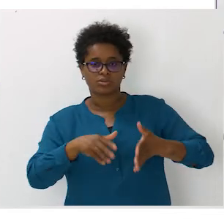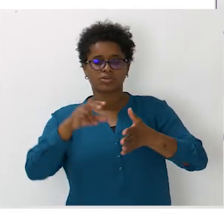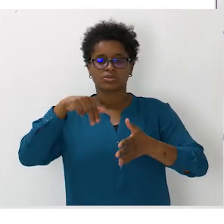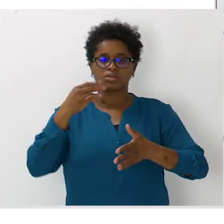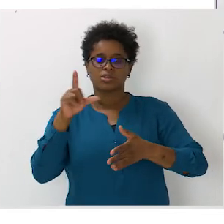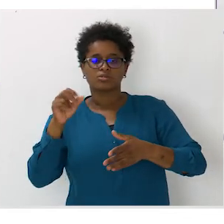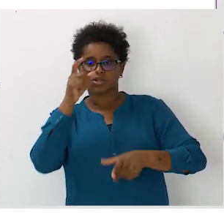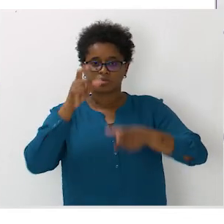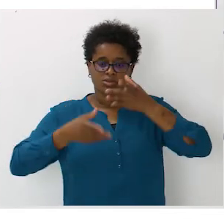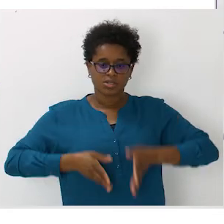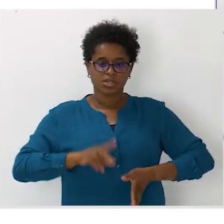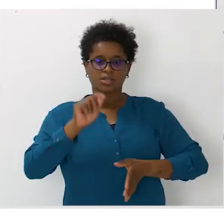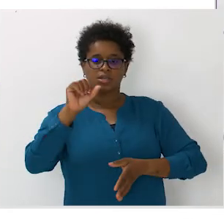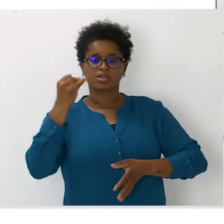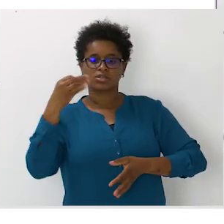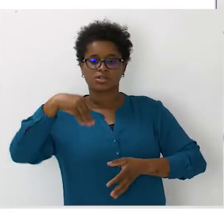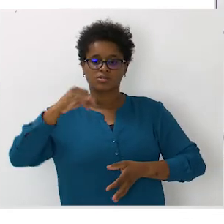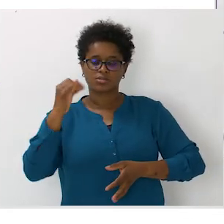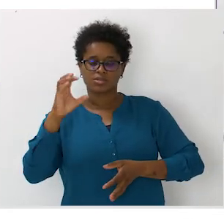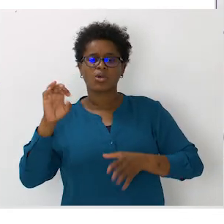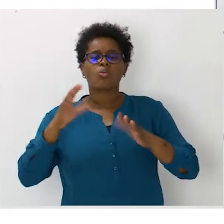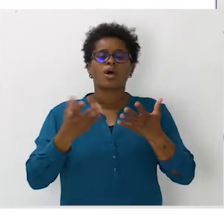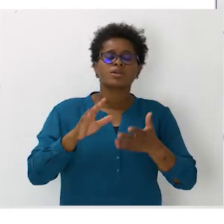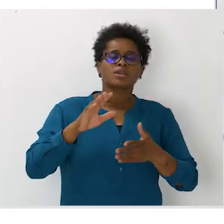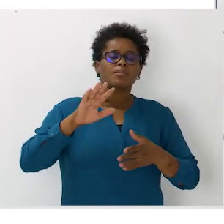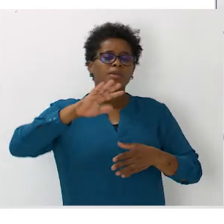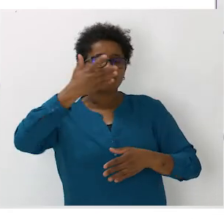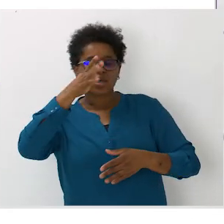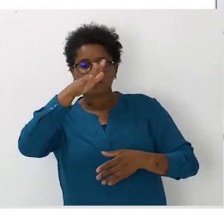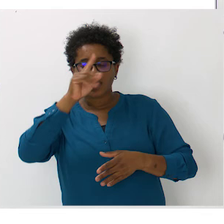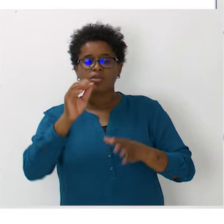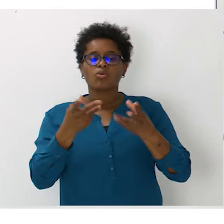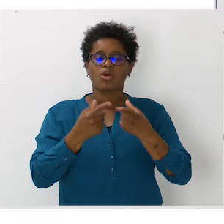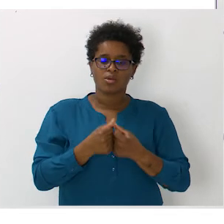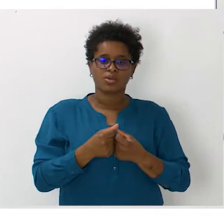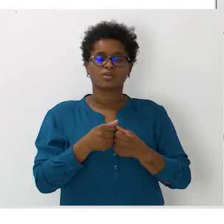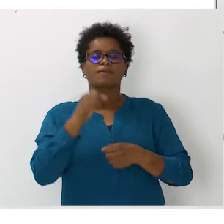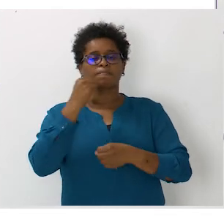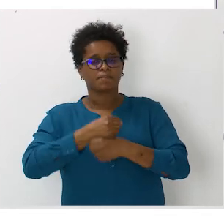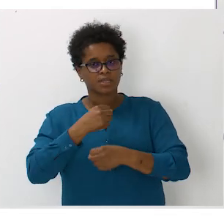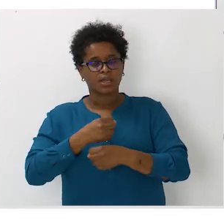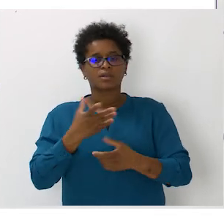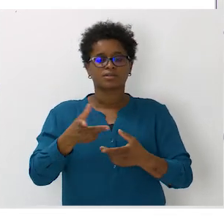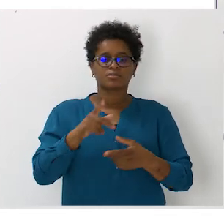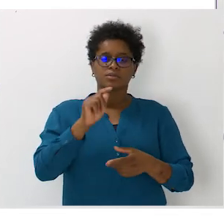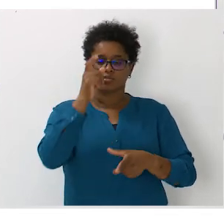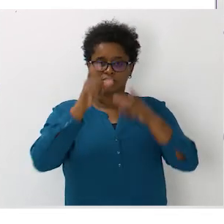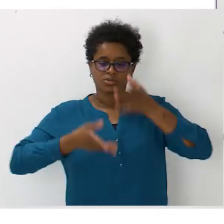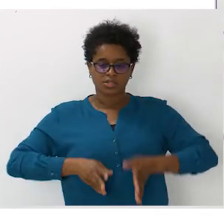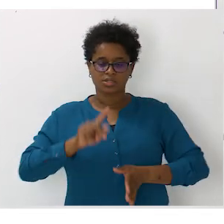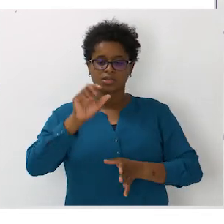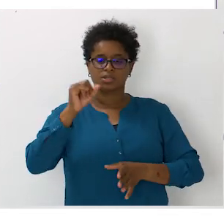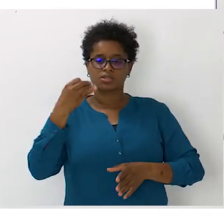para os egípcios? Quais eram as principais atividades econômicas praticadas pelos